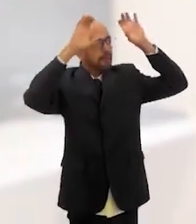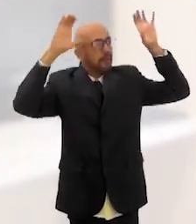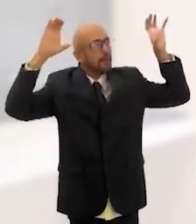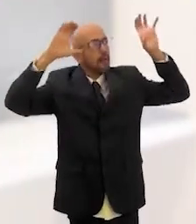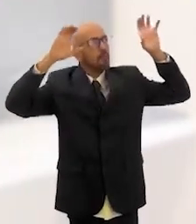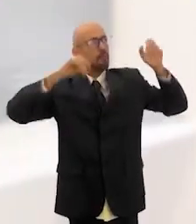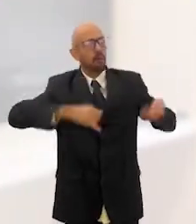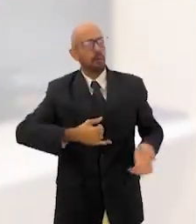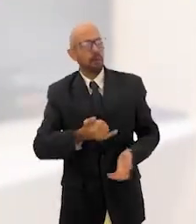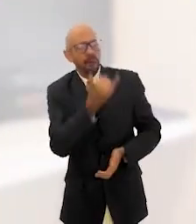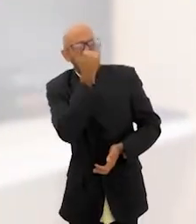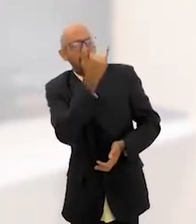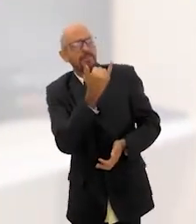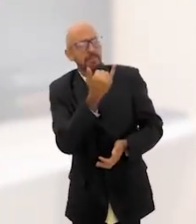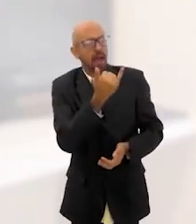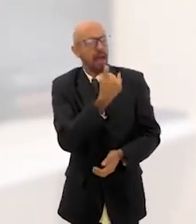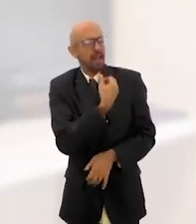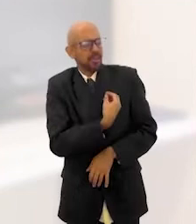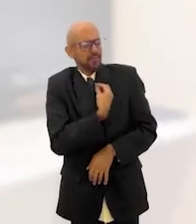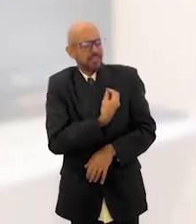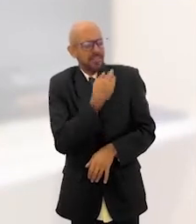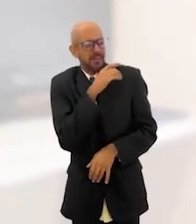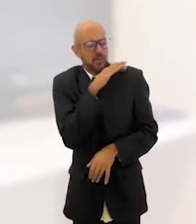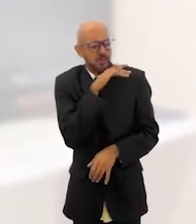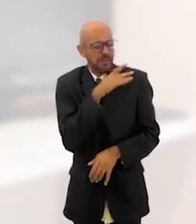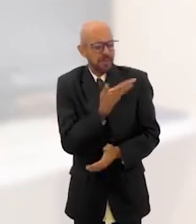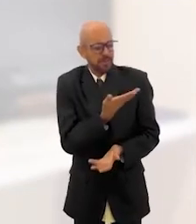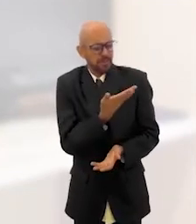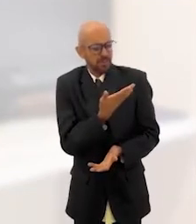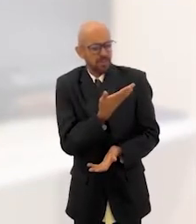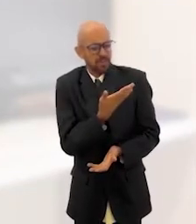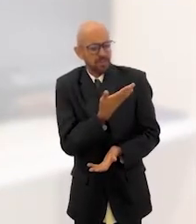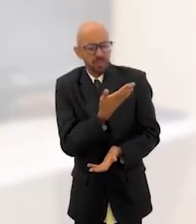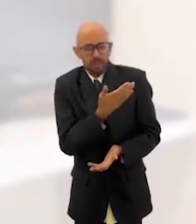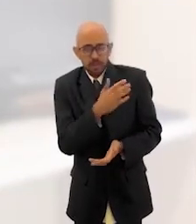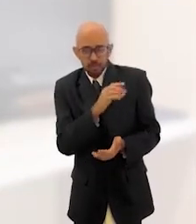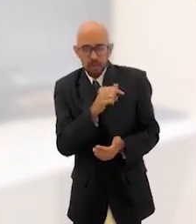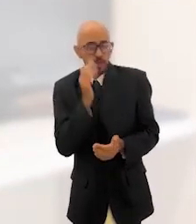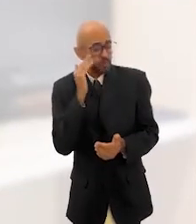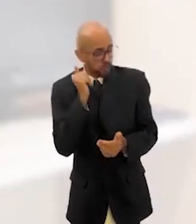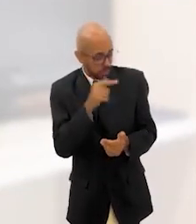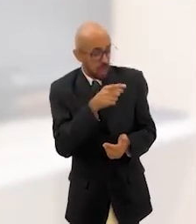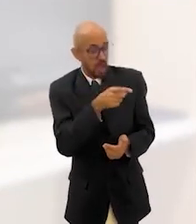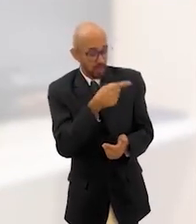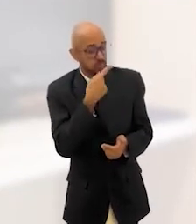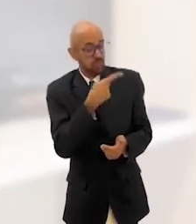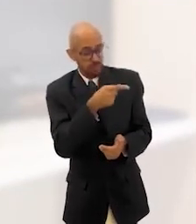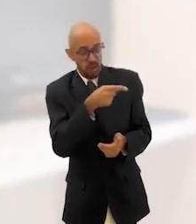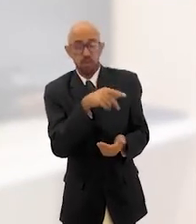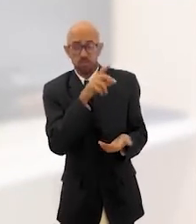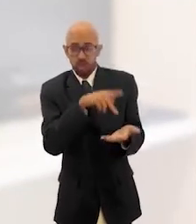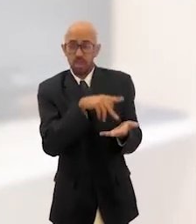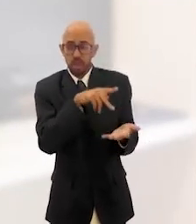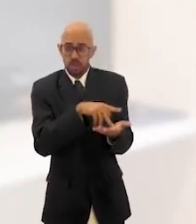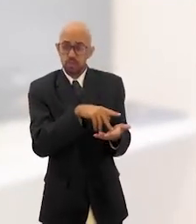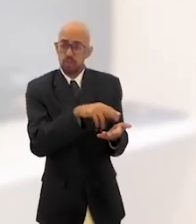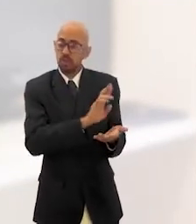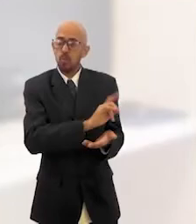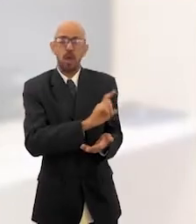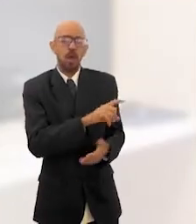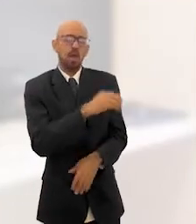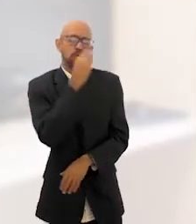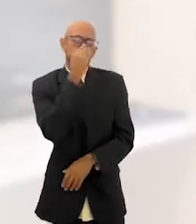azar, ó não E sei quem quê. Eu foi sei disso. que é essa Não, imagem não, não tirando, não, de forma